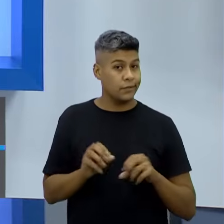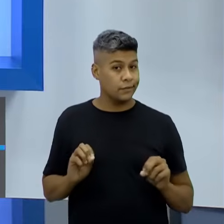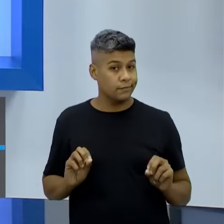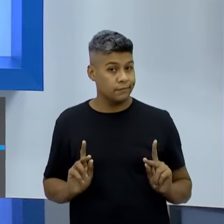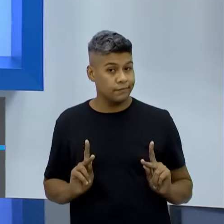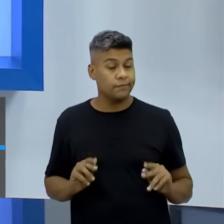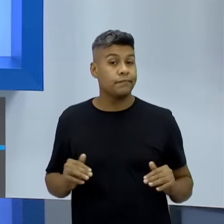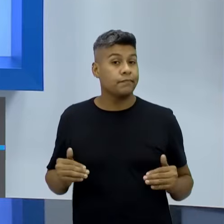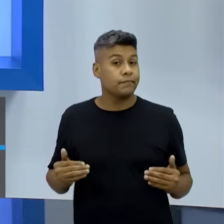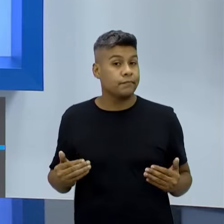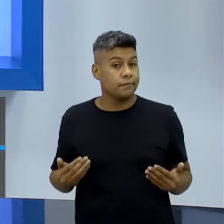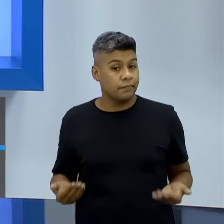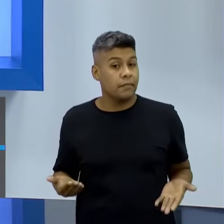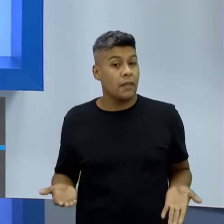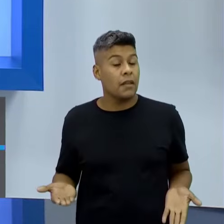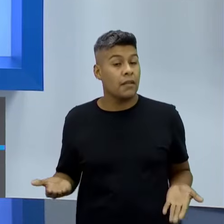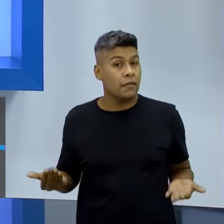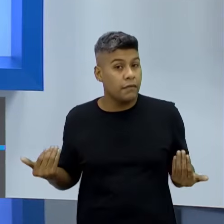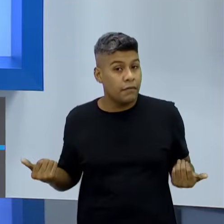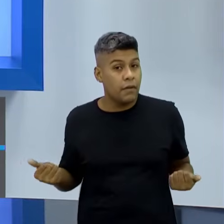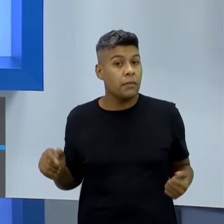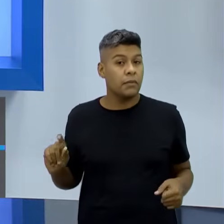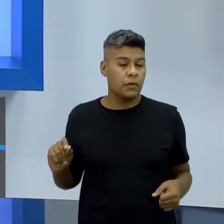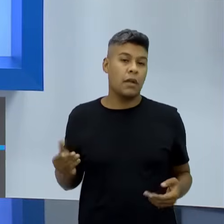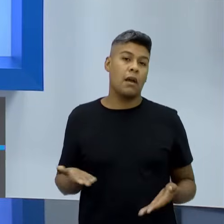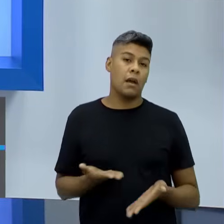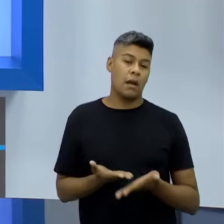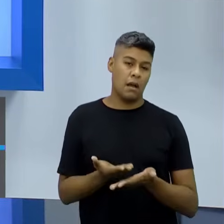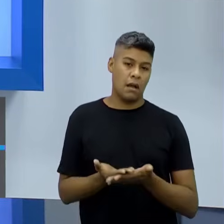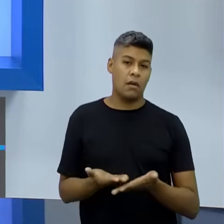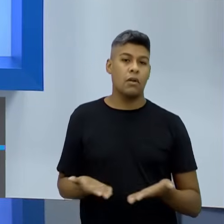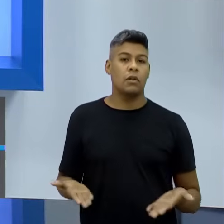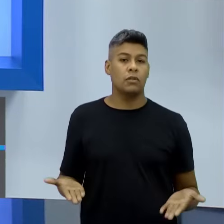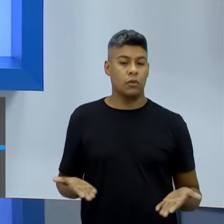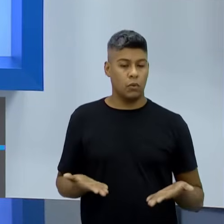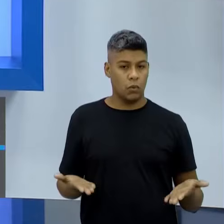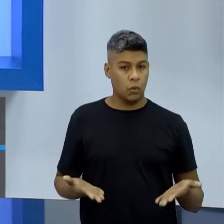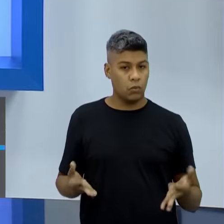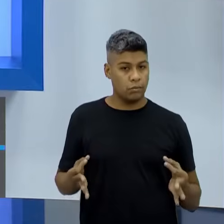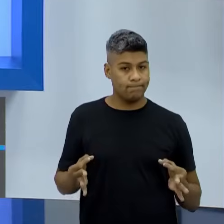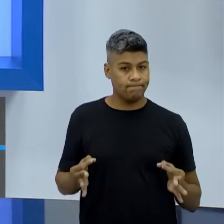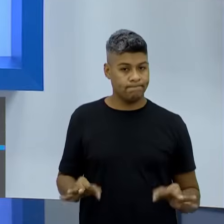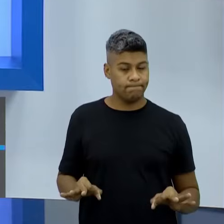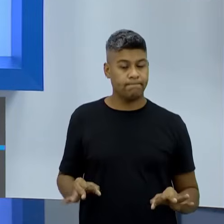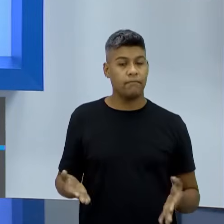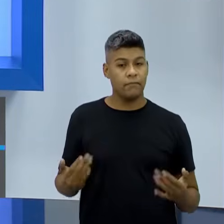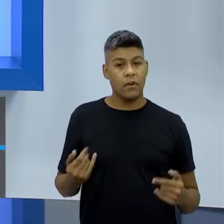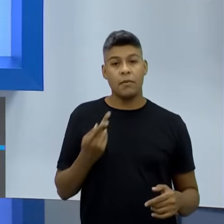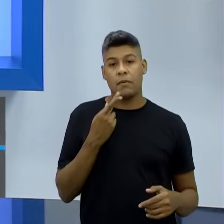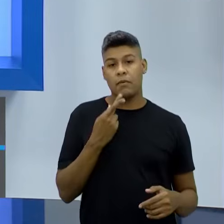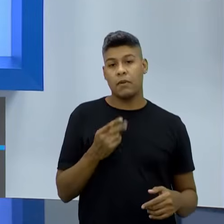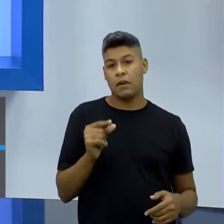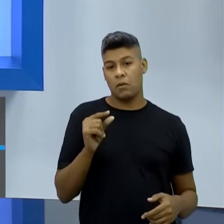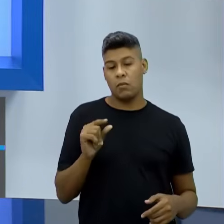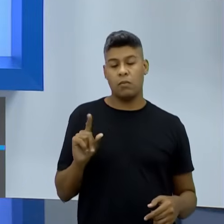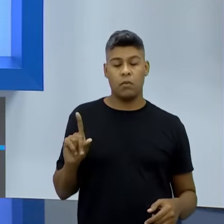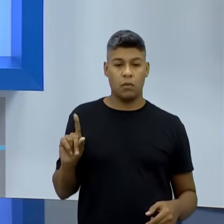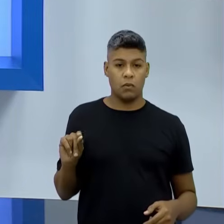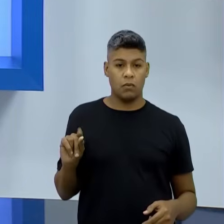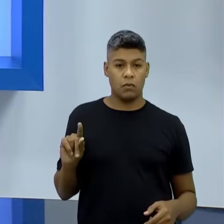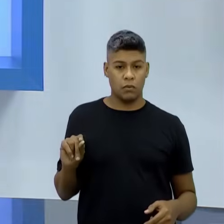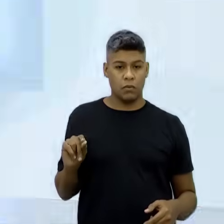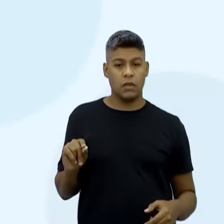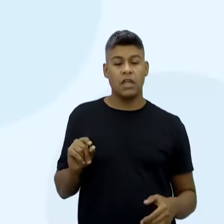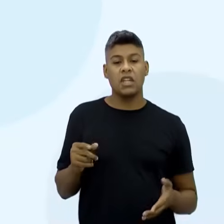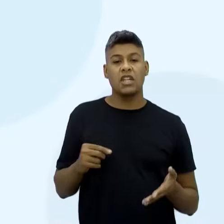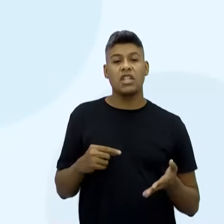E aí, gente, né, vamos então para a nossa aula de hoje, propriamente dito, né? Então vamos falar um pouquinho mais a respeito